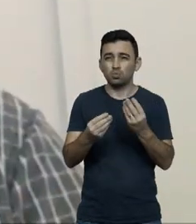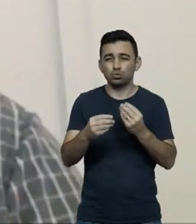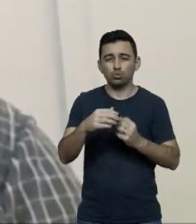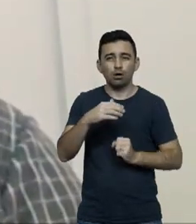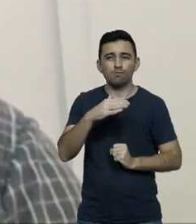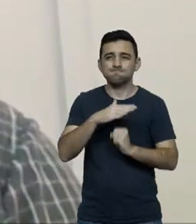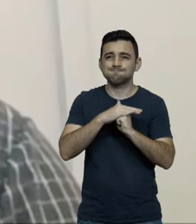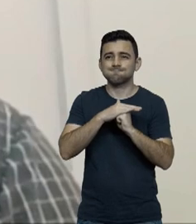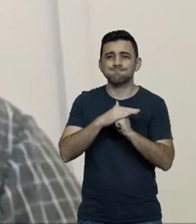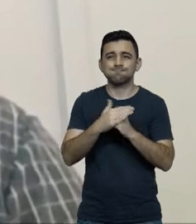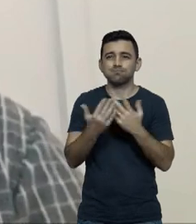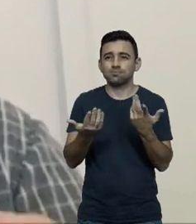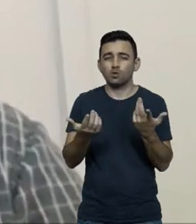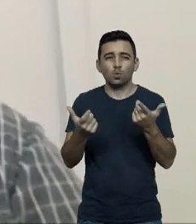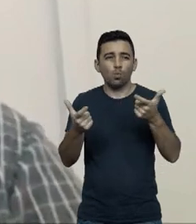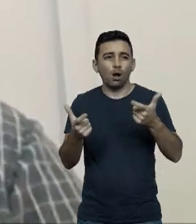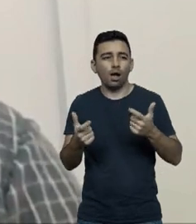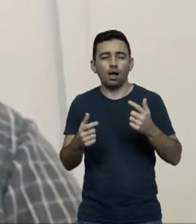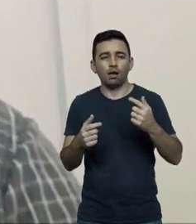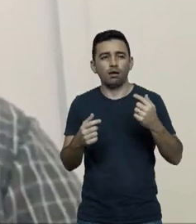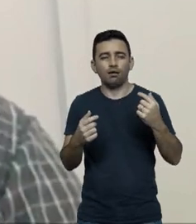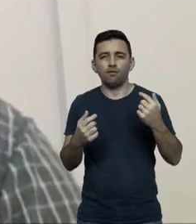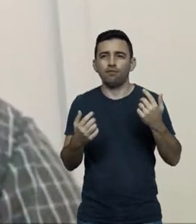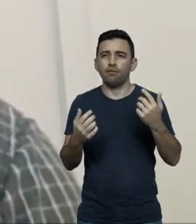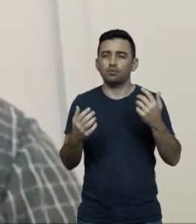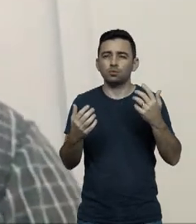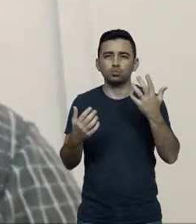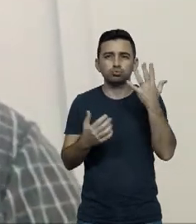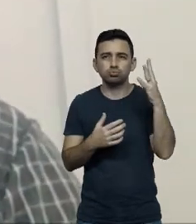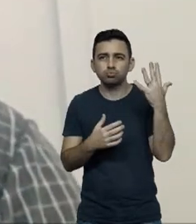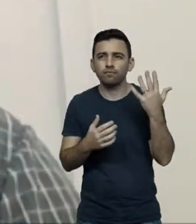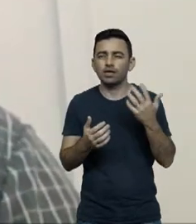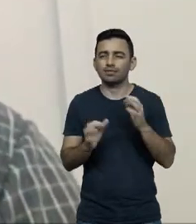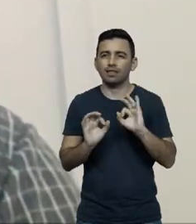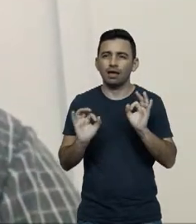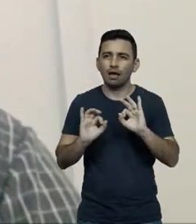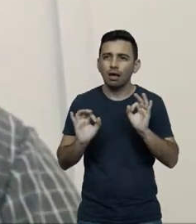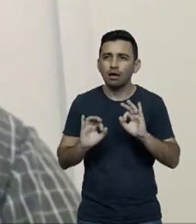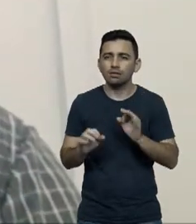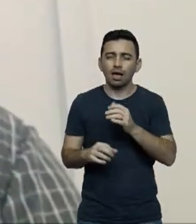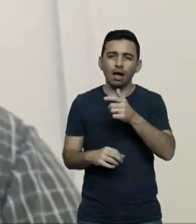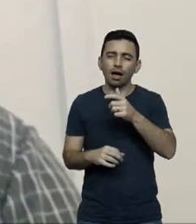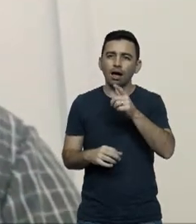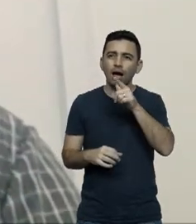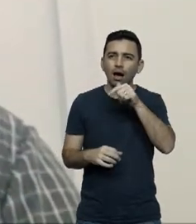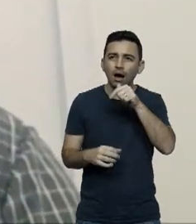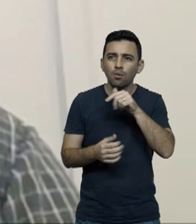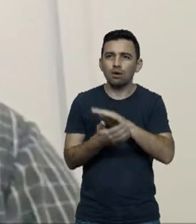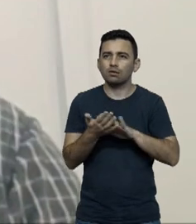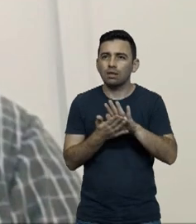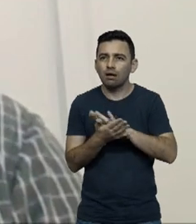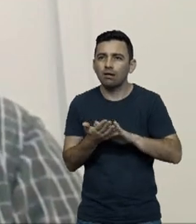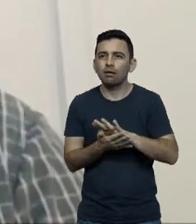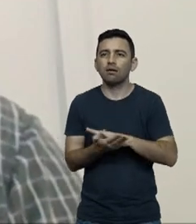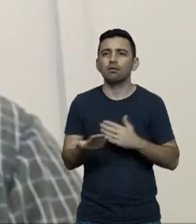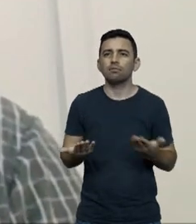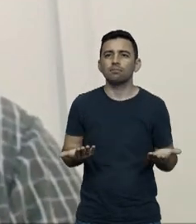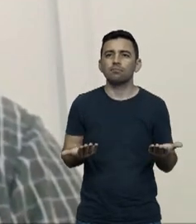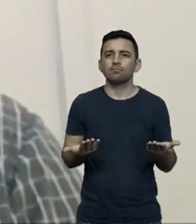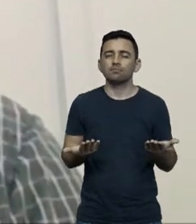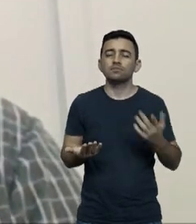insalubre sem a ventilação E adequada muitas vezes tem mágoa para Comarca de esperar o dia inteiro para ser chamado e